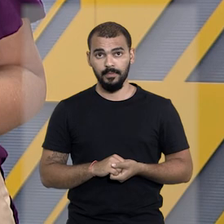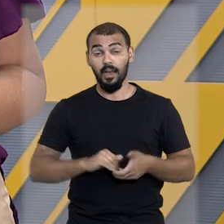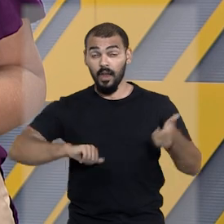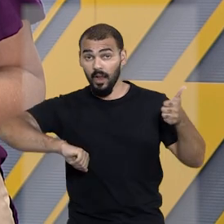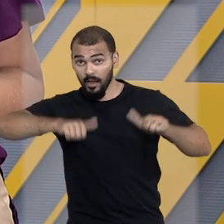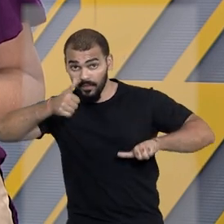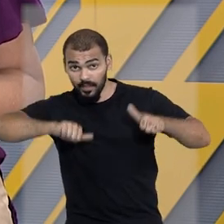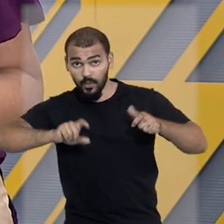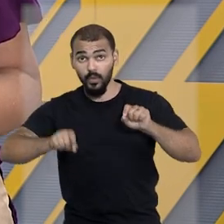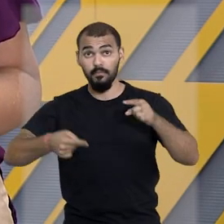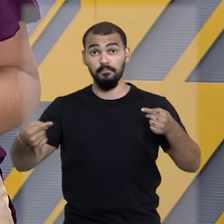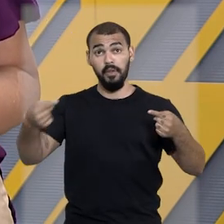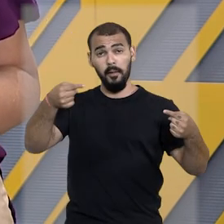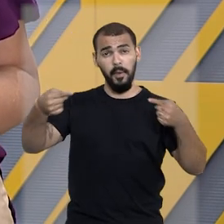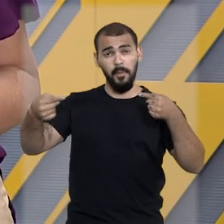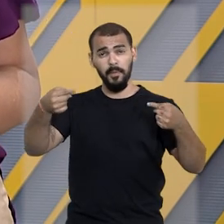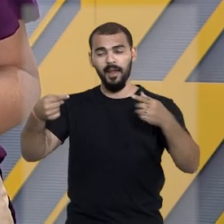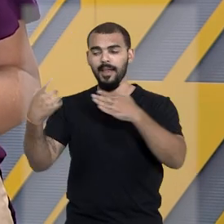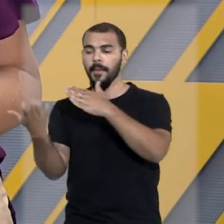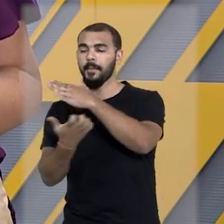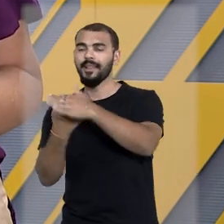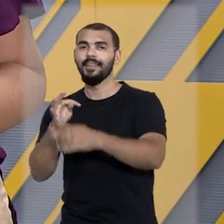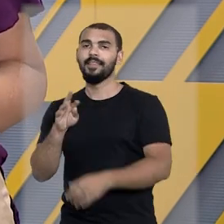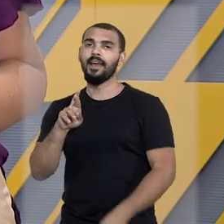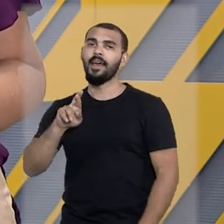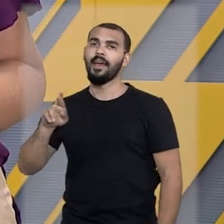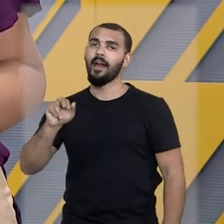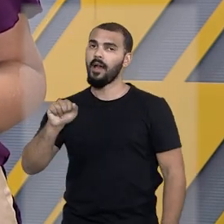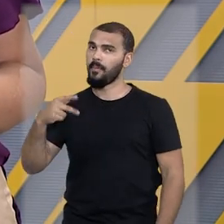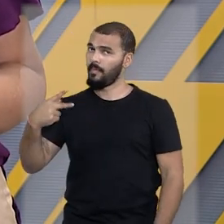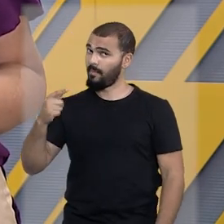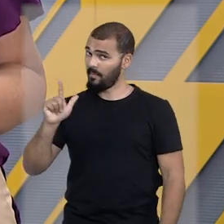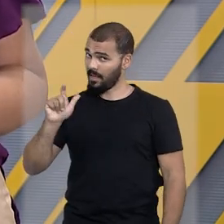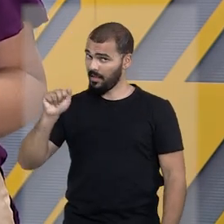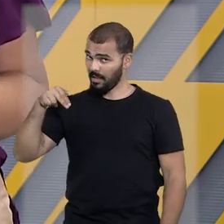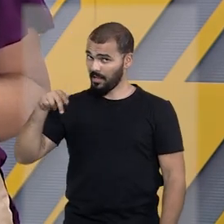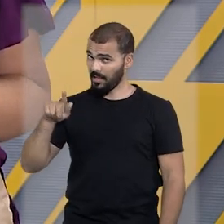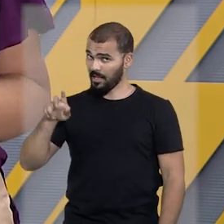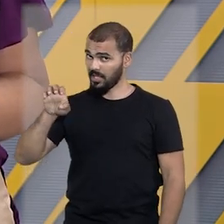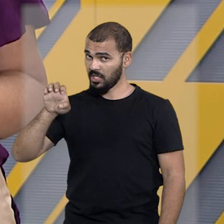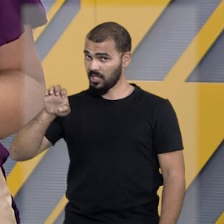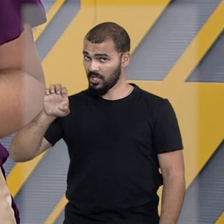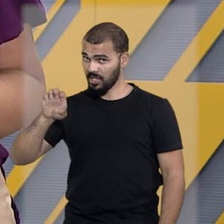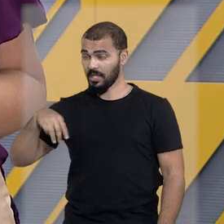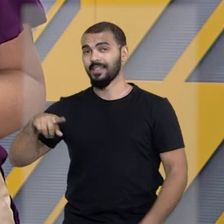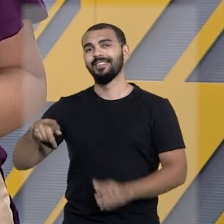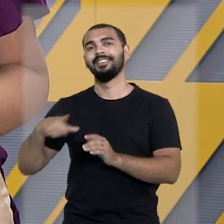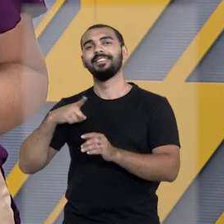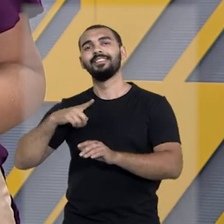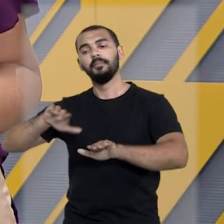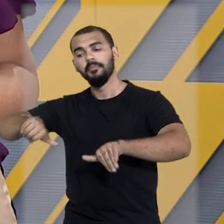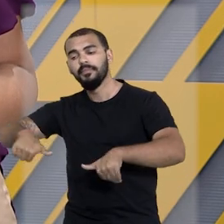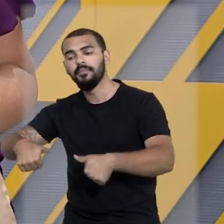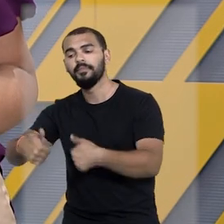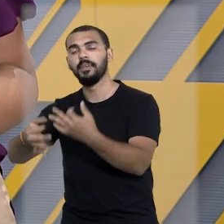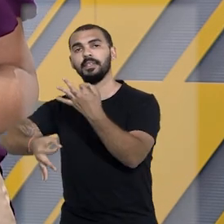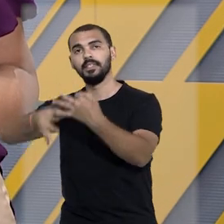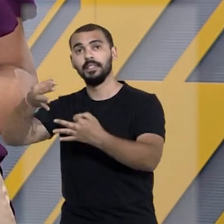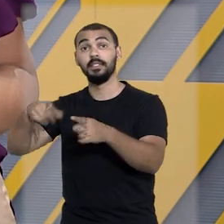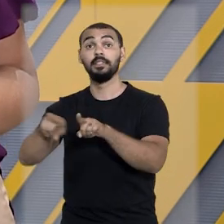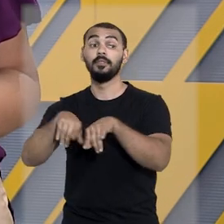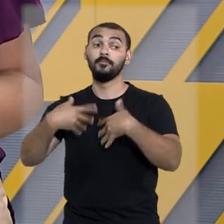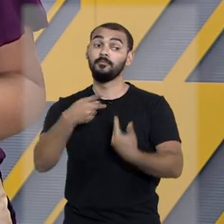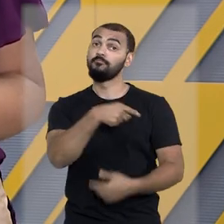de competência suscitado por uma empresa de terraplanagem em recuperação judicial, o ministro Jorge Mussi, ainda no exercício